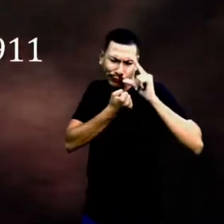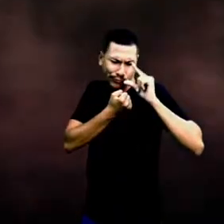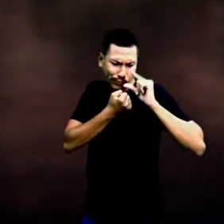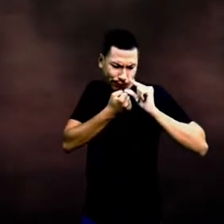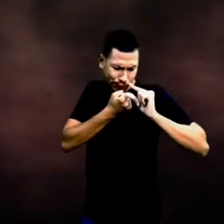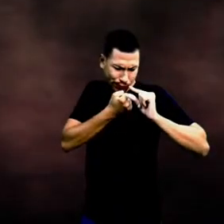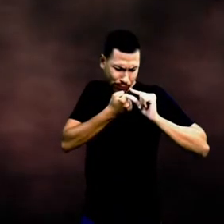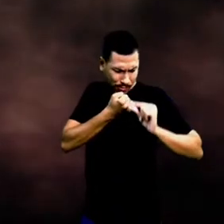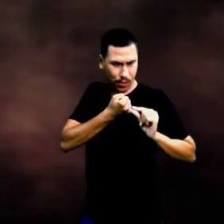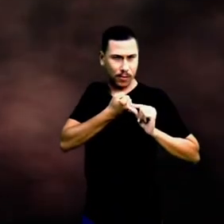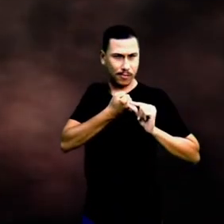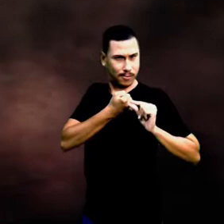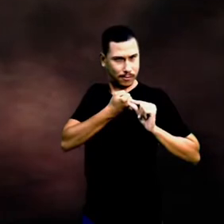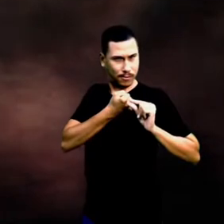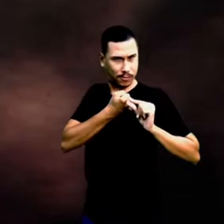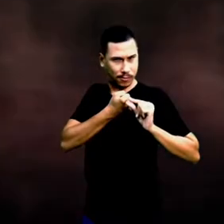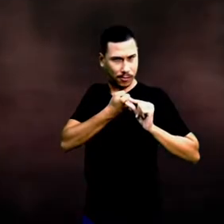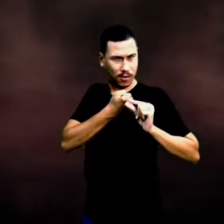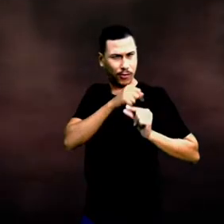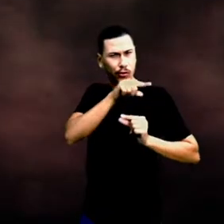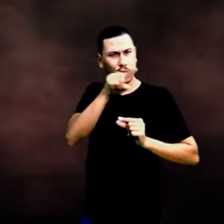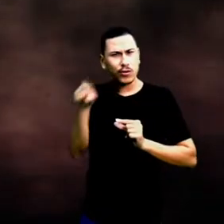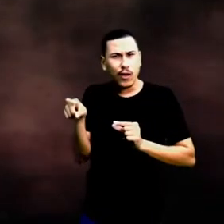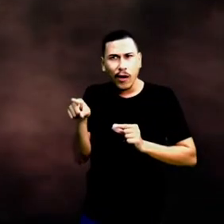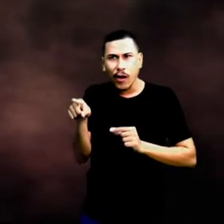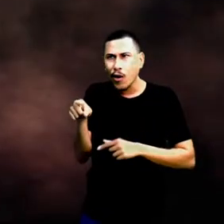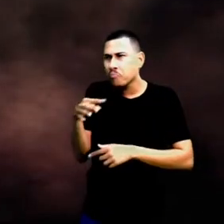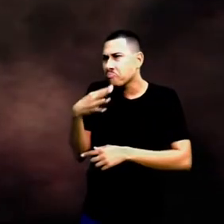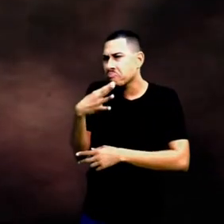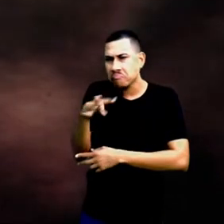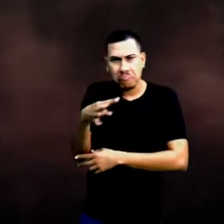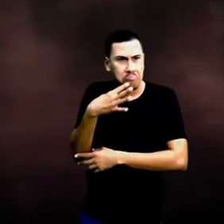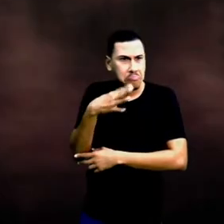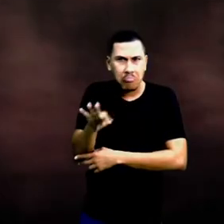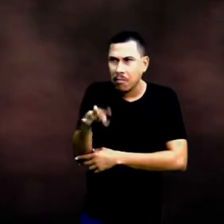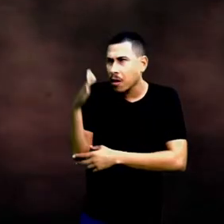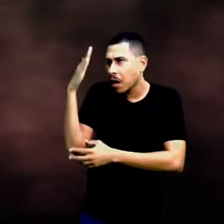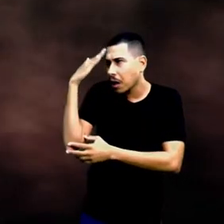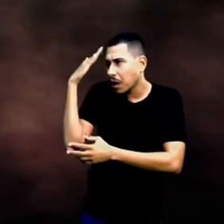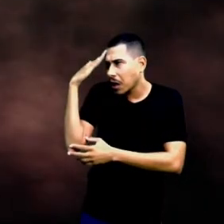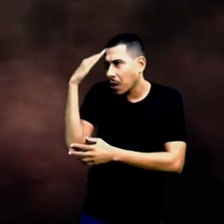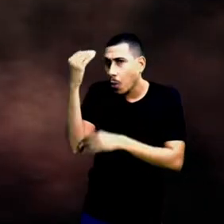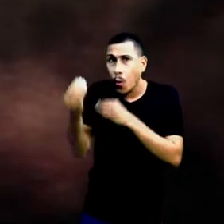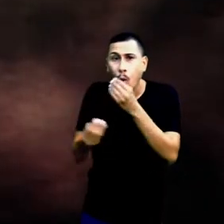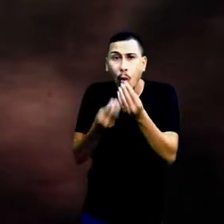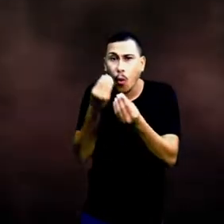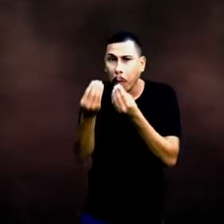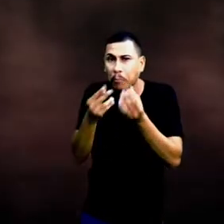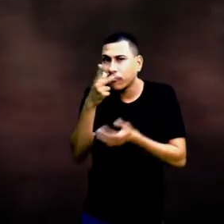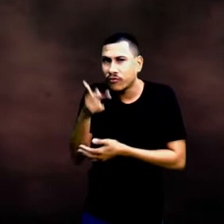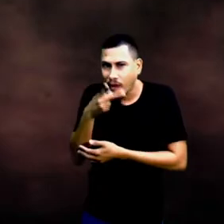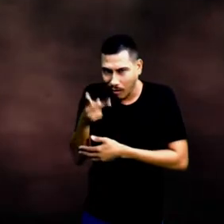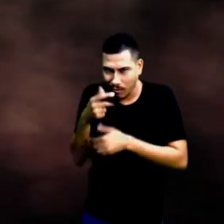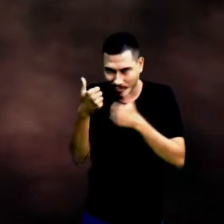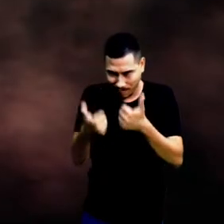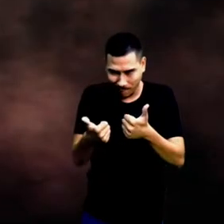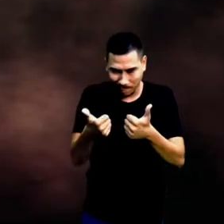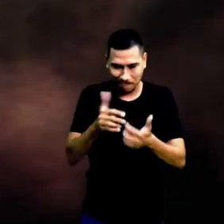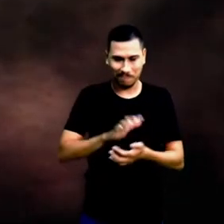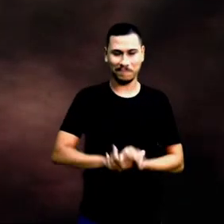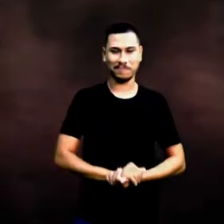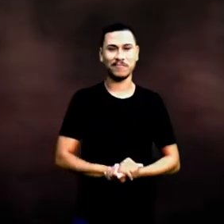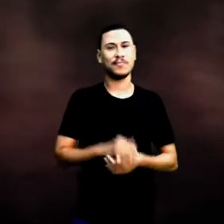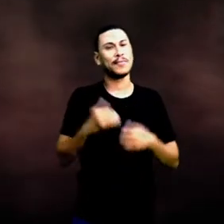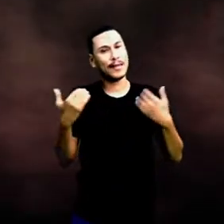mas tão pequenos, que você nem consegue saber qual a pronúncia dele?